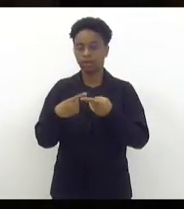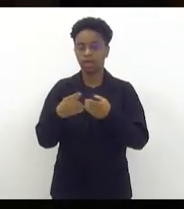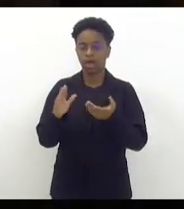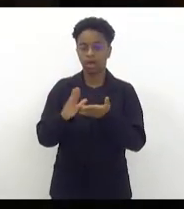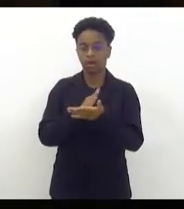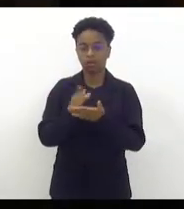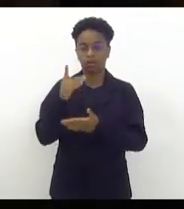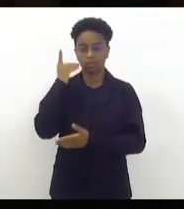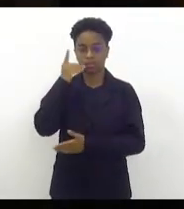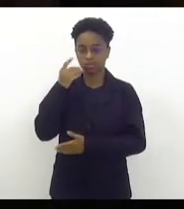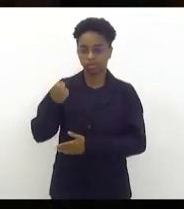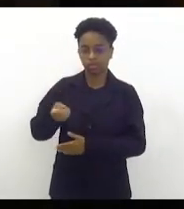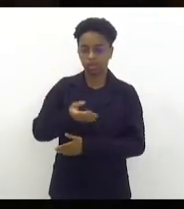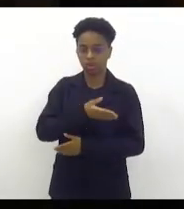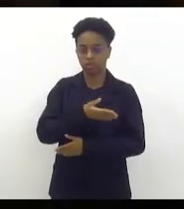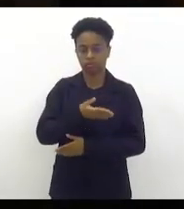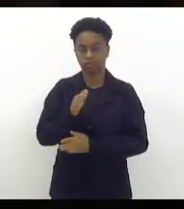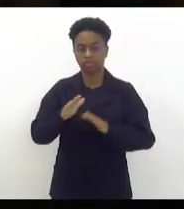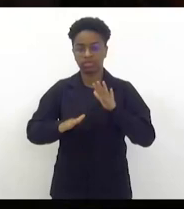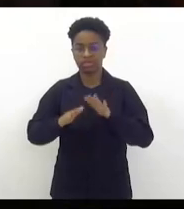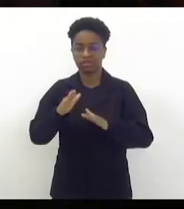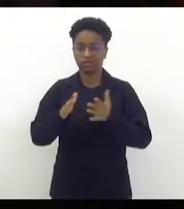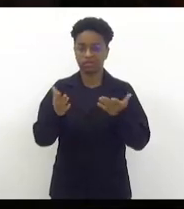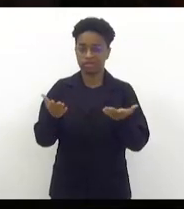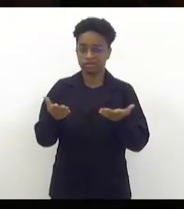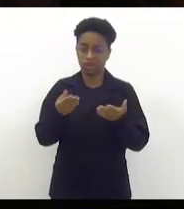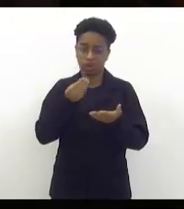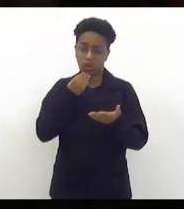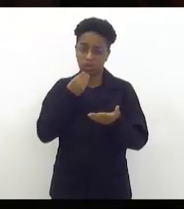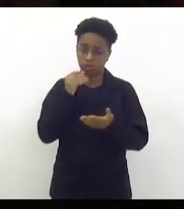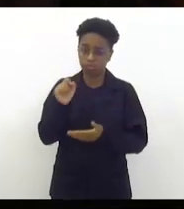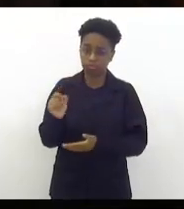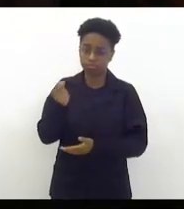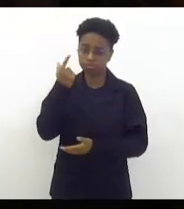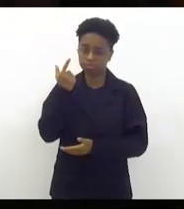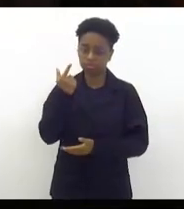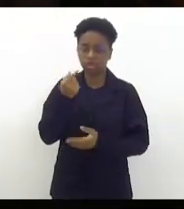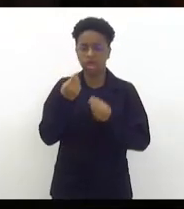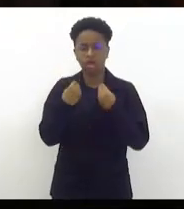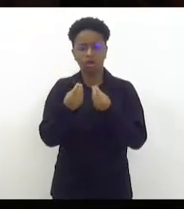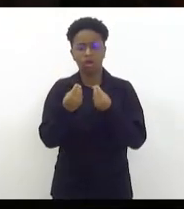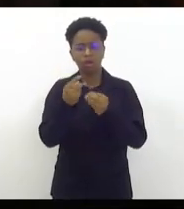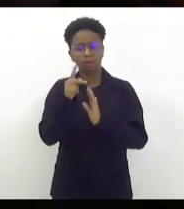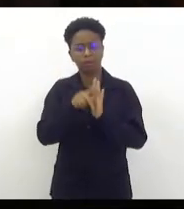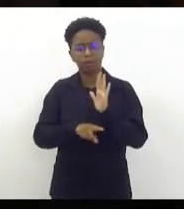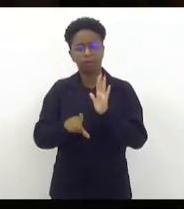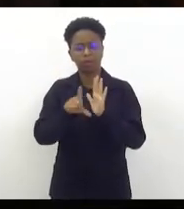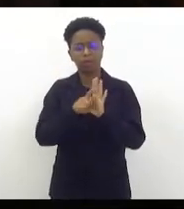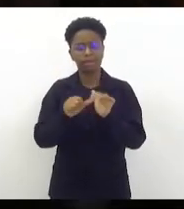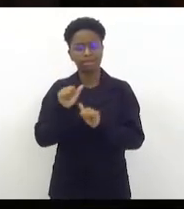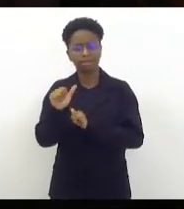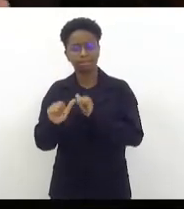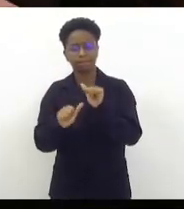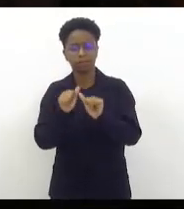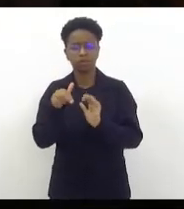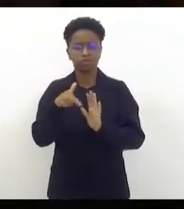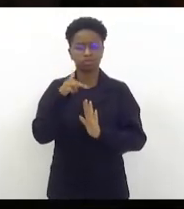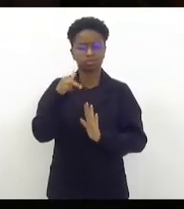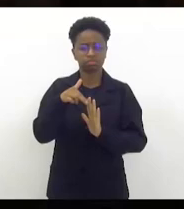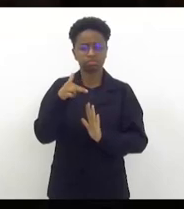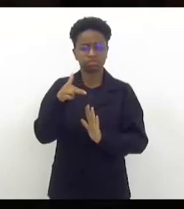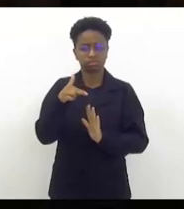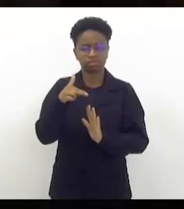parlamentares novos que devem estar, evidentemente, estranhando. Como é que um projeto de lei modifica uma